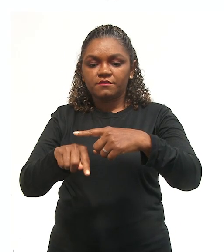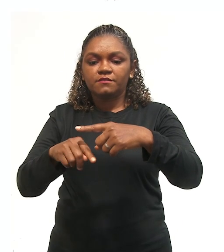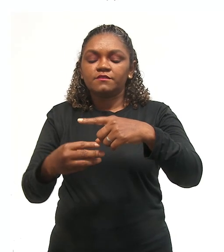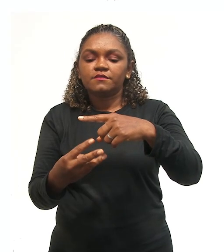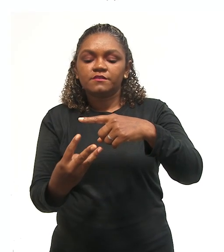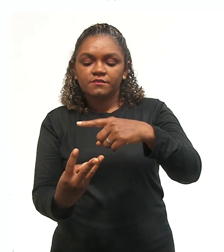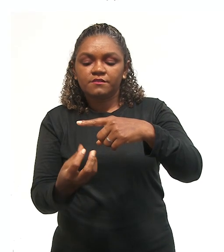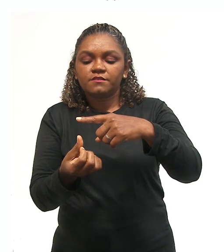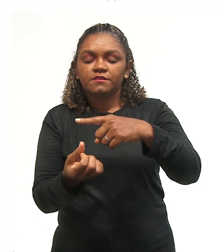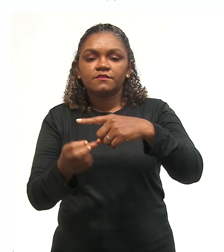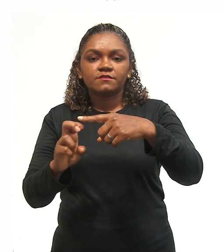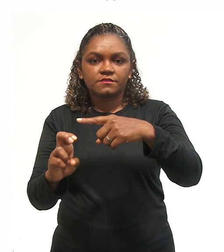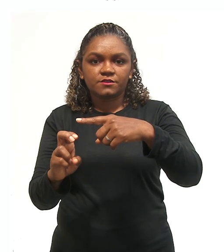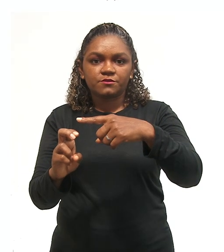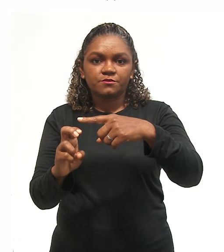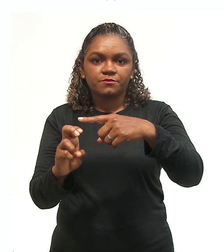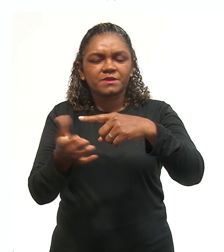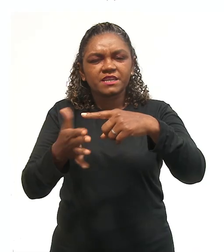365,